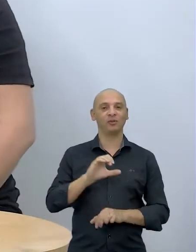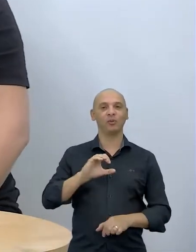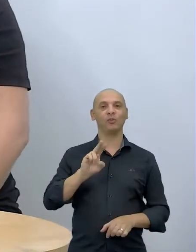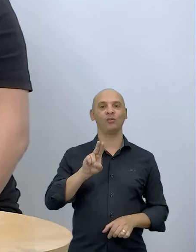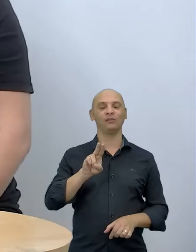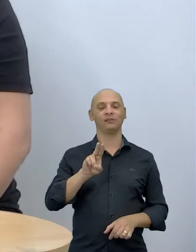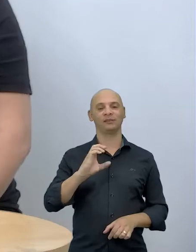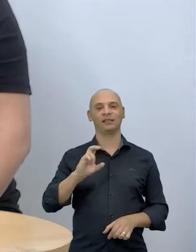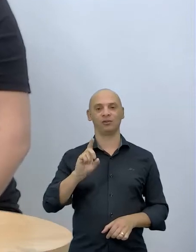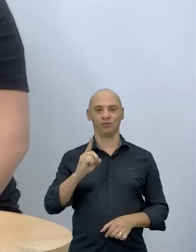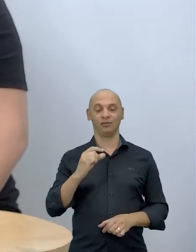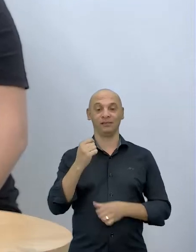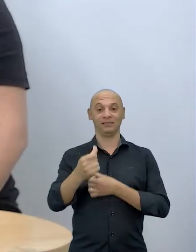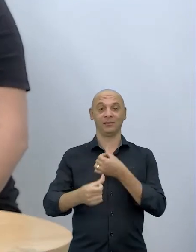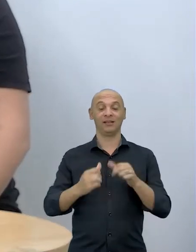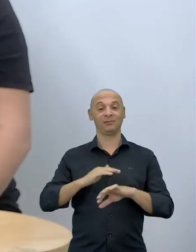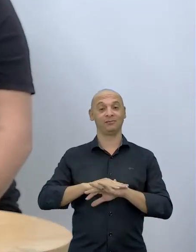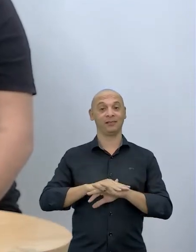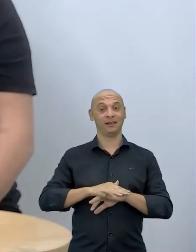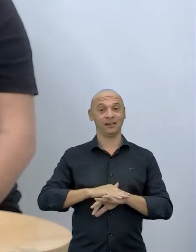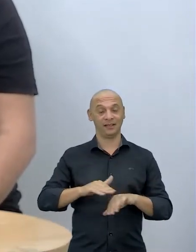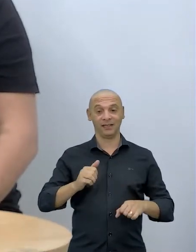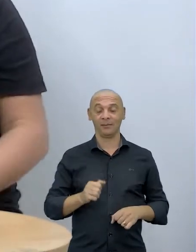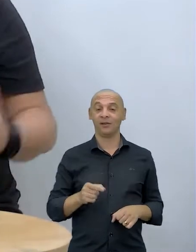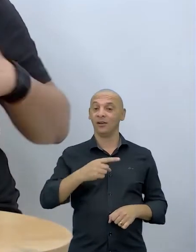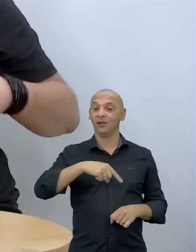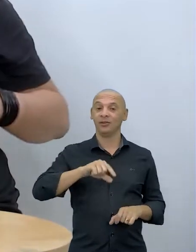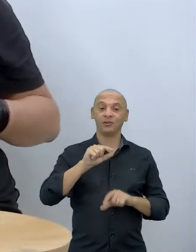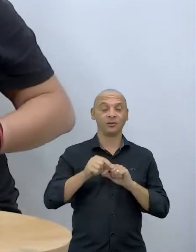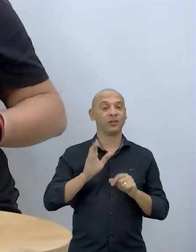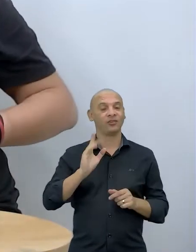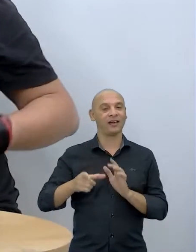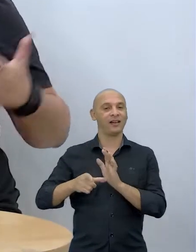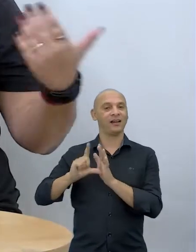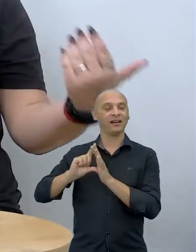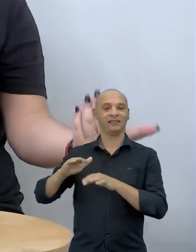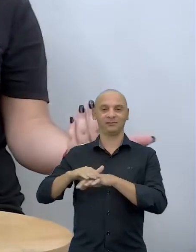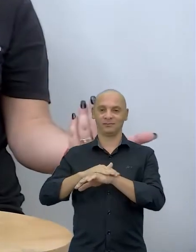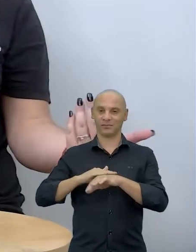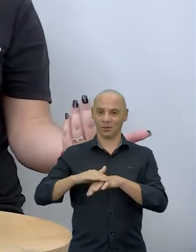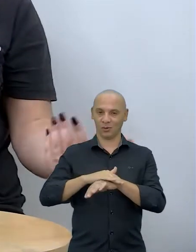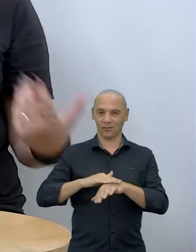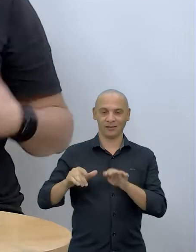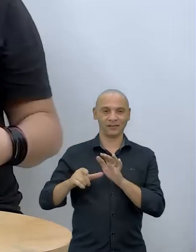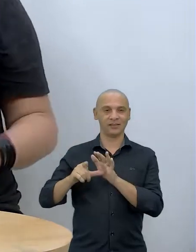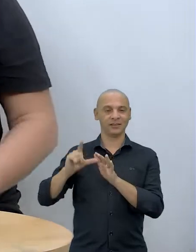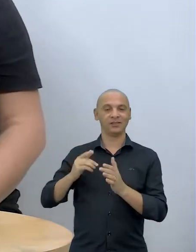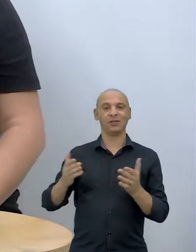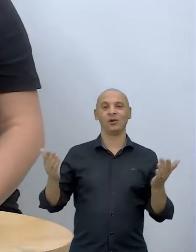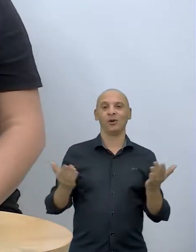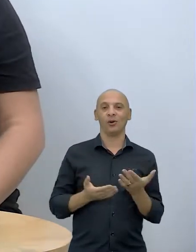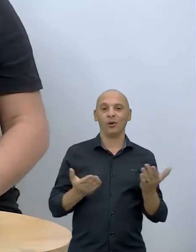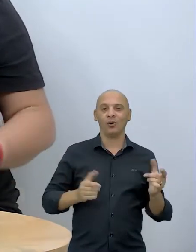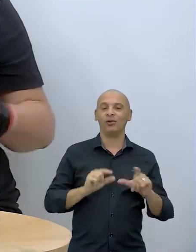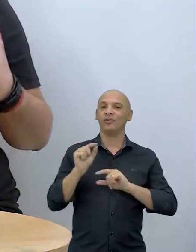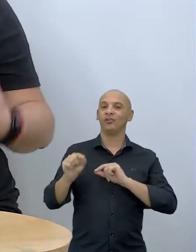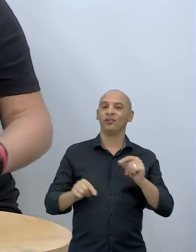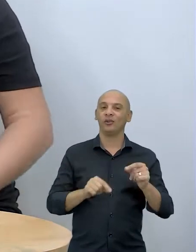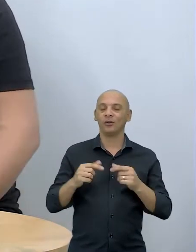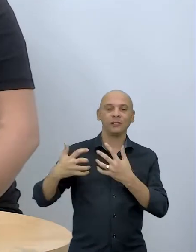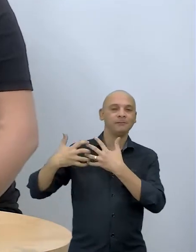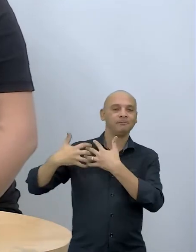componente da UC1, né? Que é a Unidade Curricular 1. Então, estamos aqui finalizando, né, o nosso semestre. E aí,